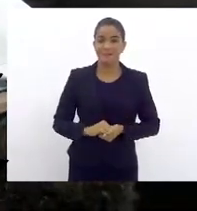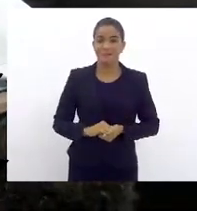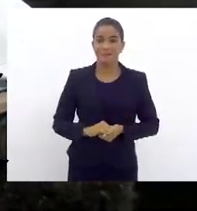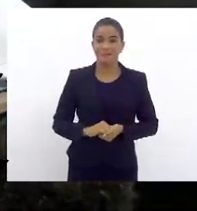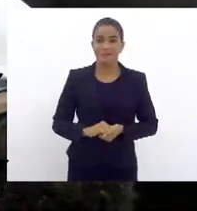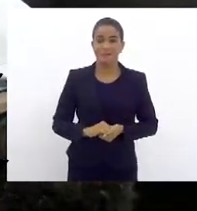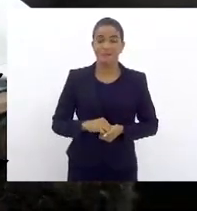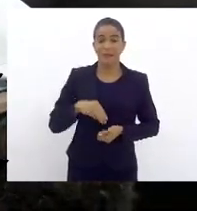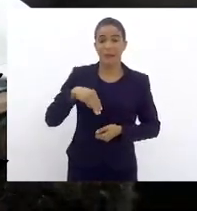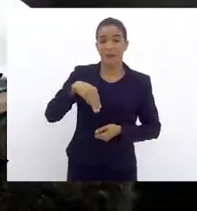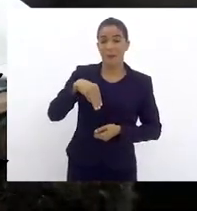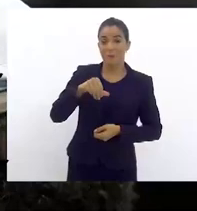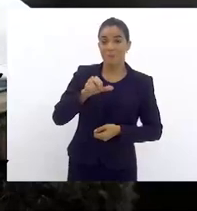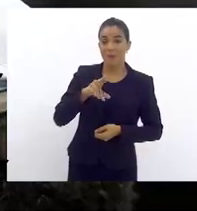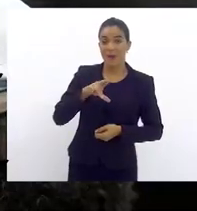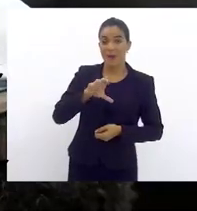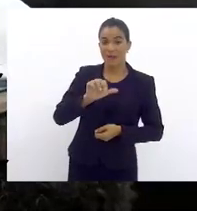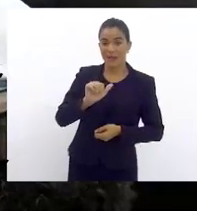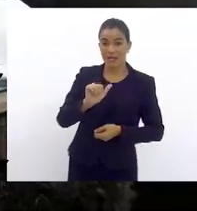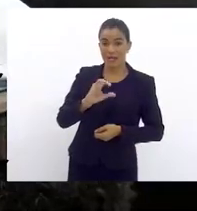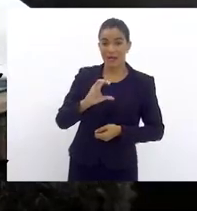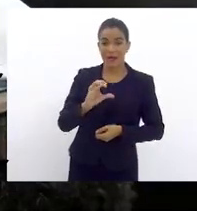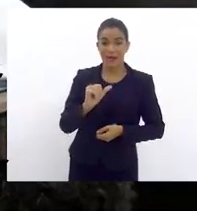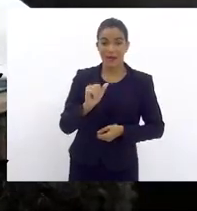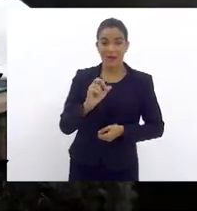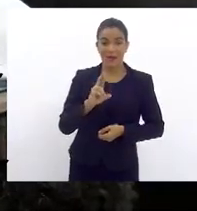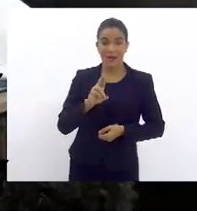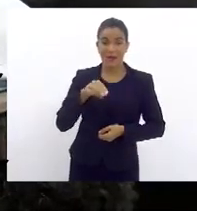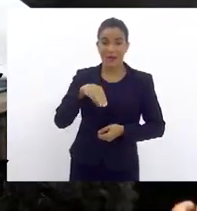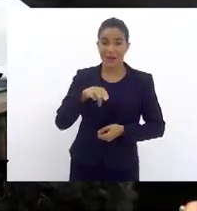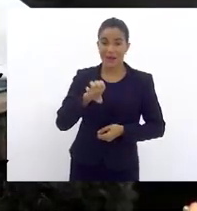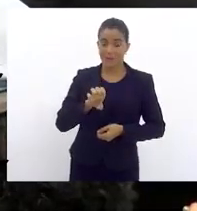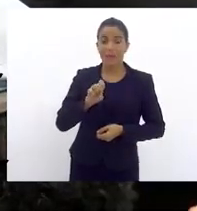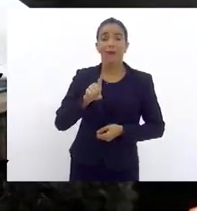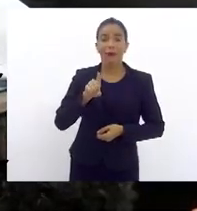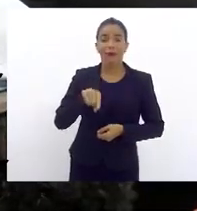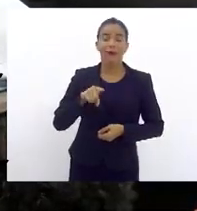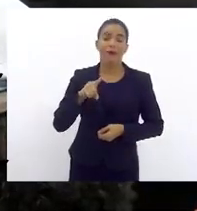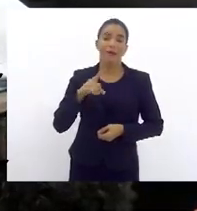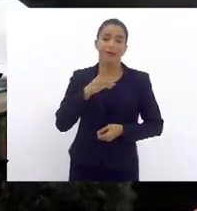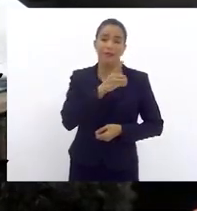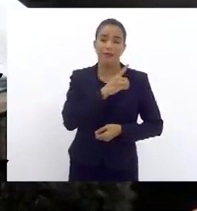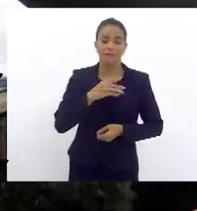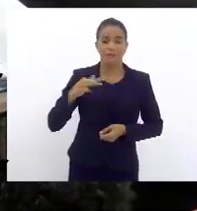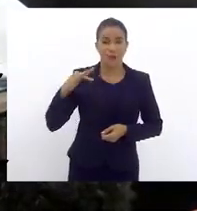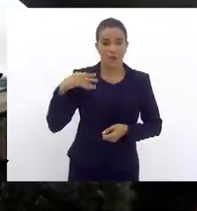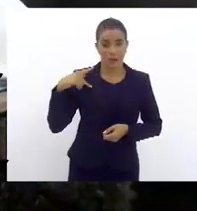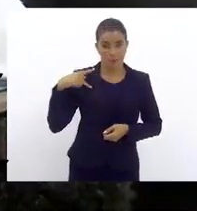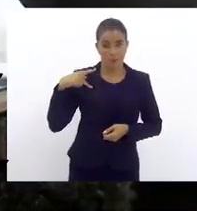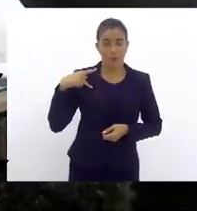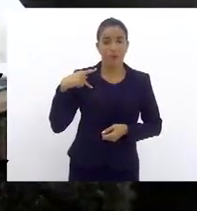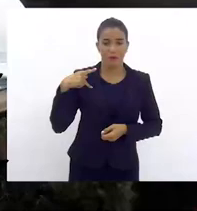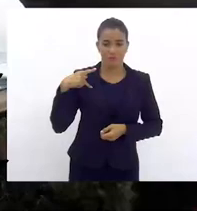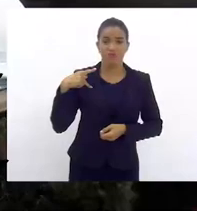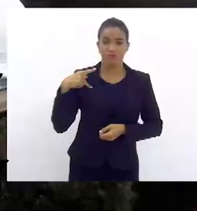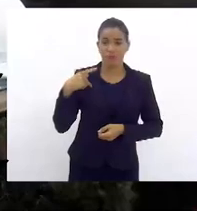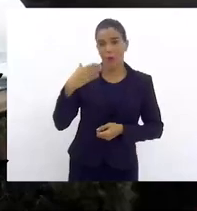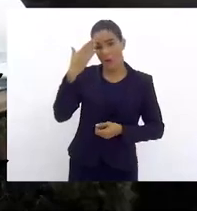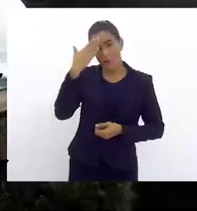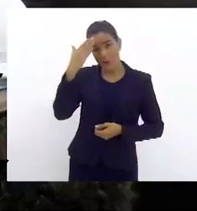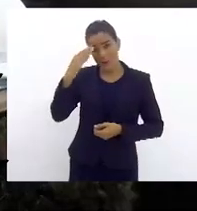a Maria Carmem de Sá que é que é da Defensoria Pública assessora da Defensoria Obrigado